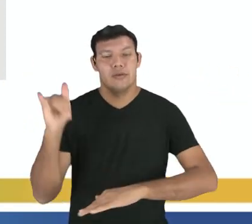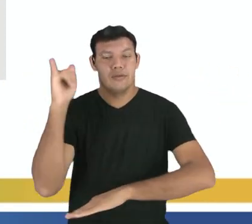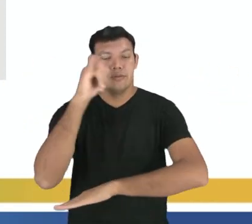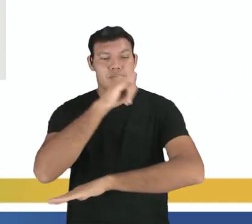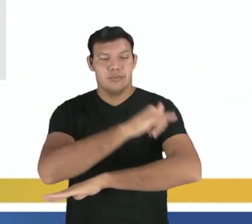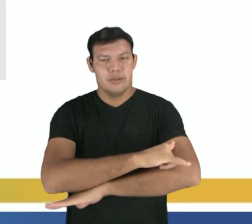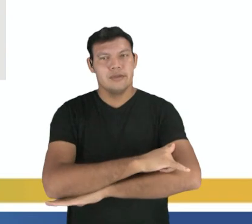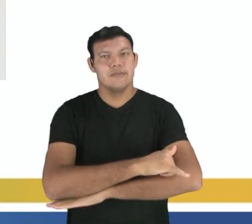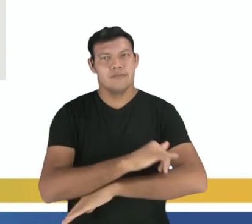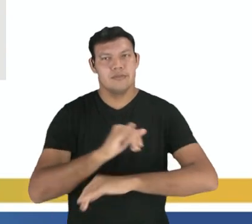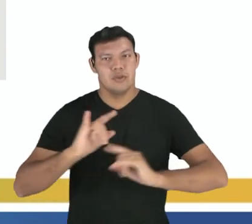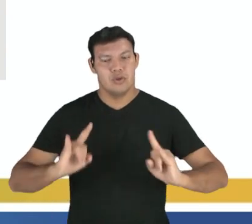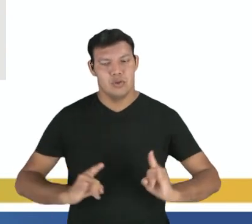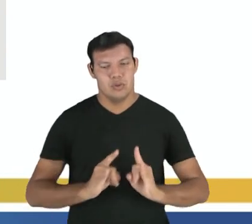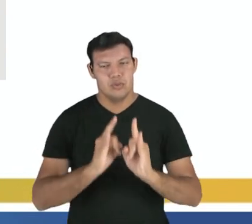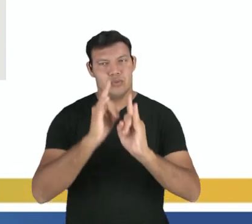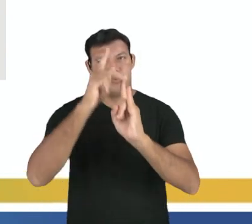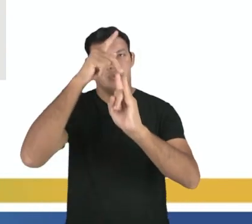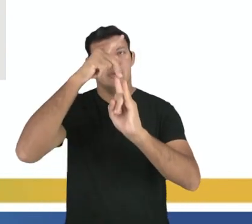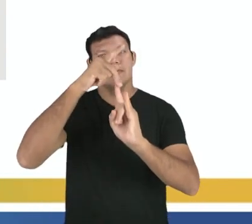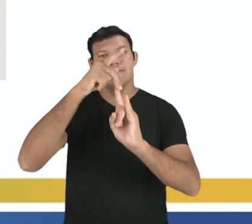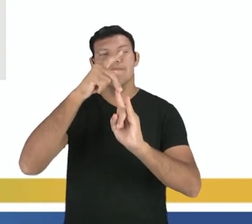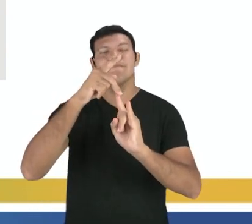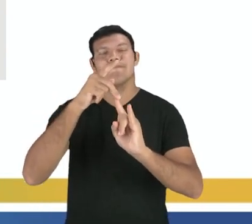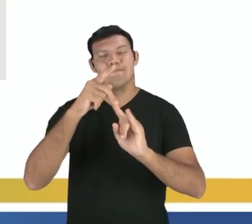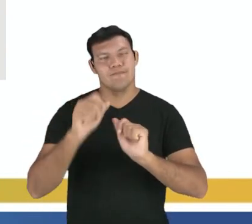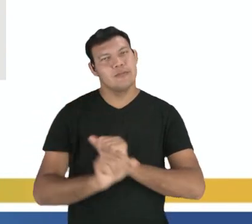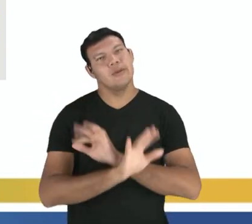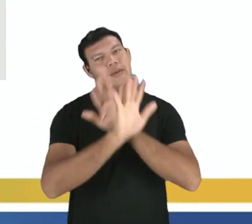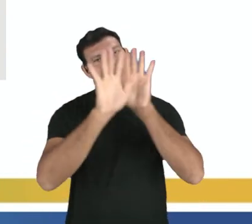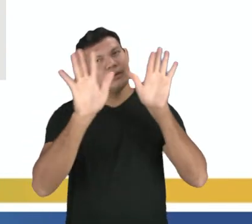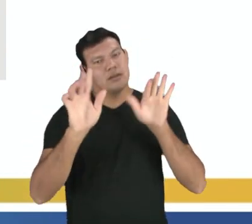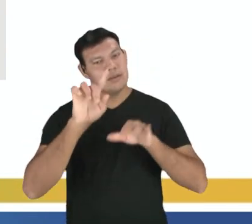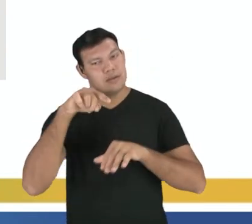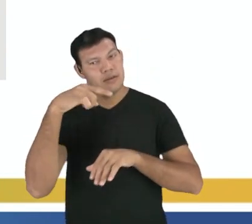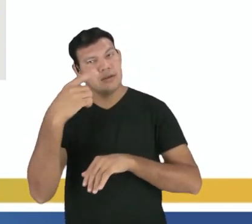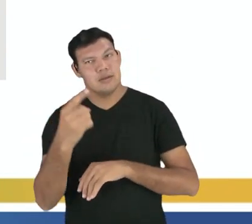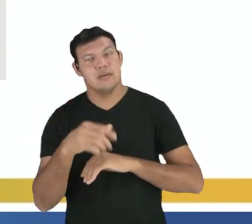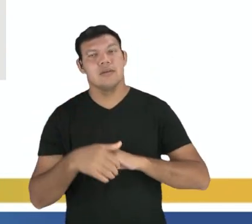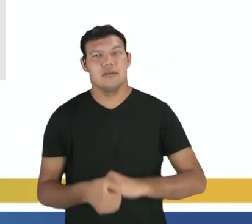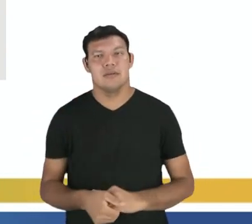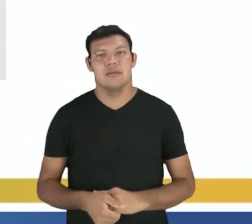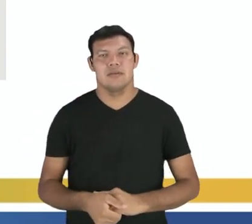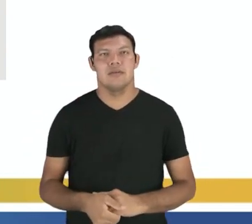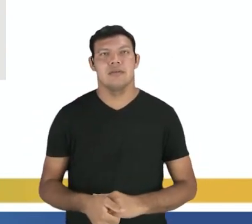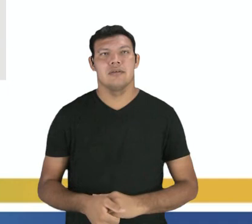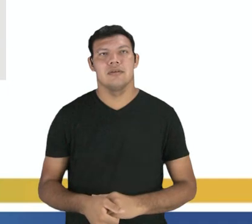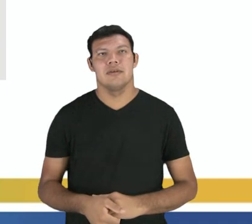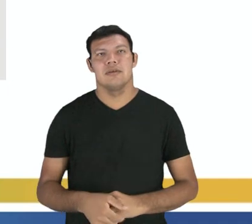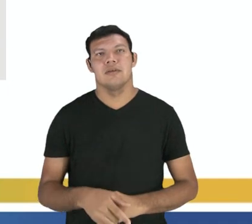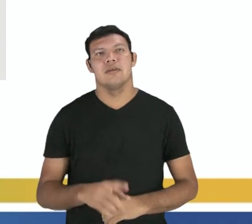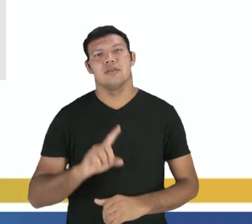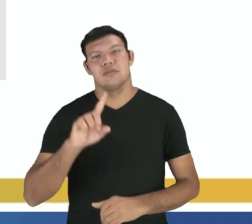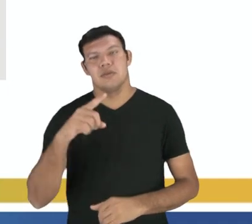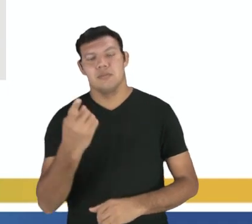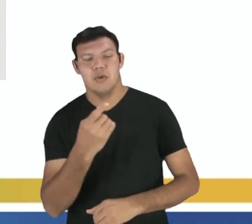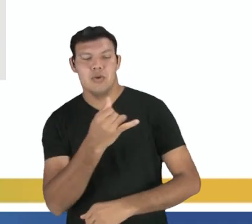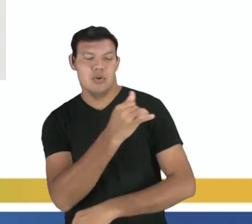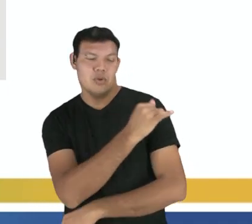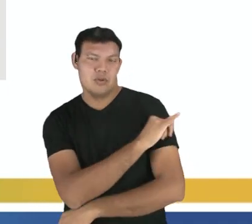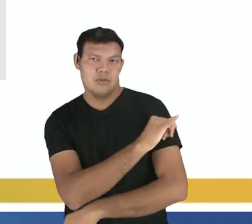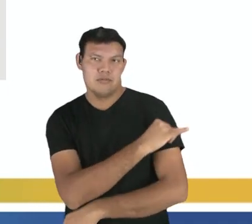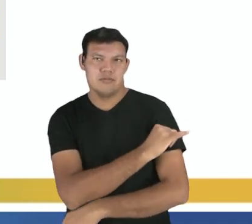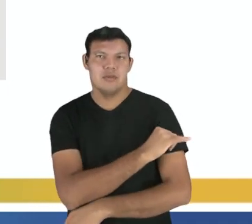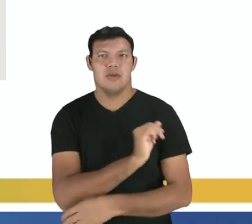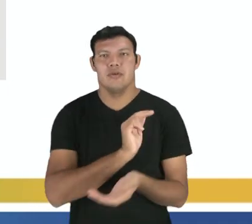17h22 horas de Paris. E, claro, depois fizemos uma escala em Dakar, outra no Rio,